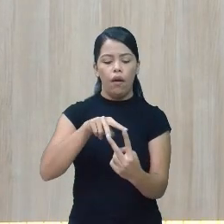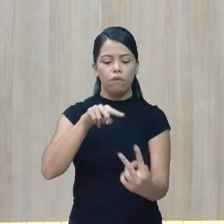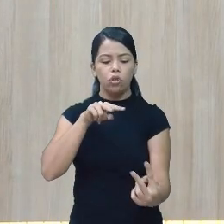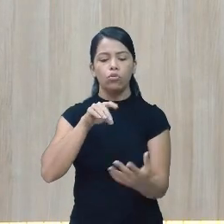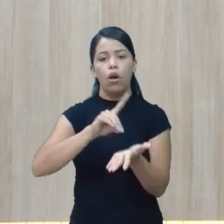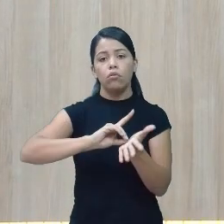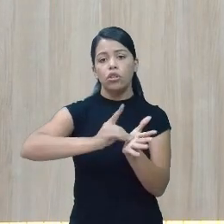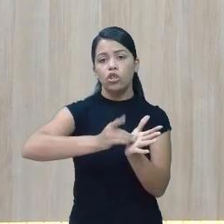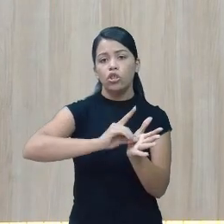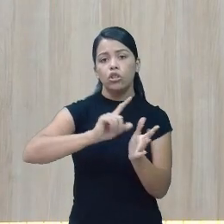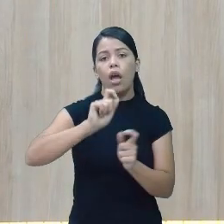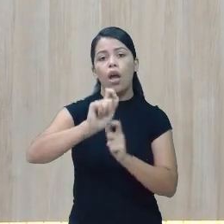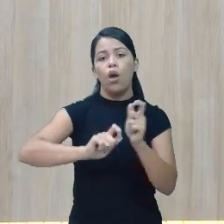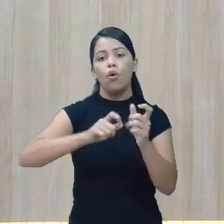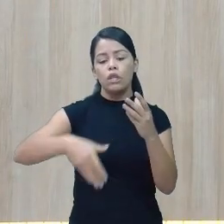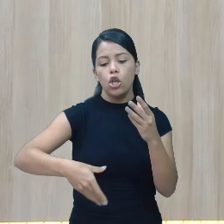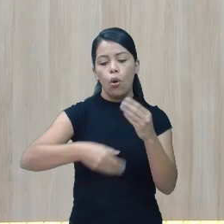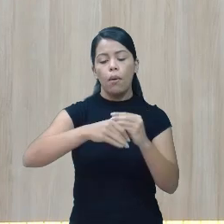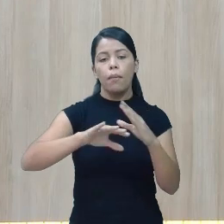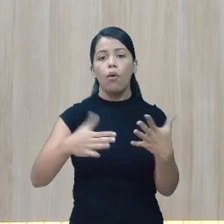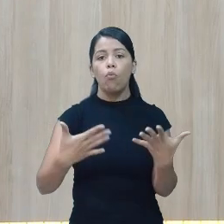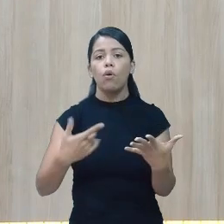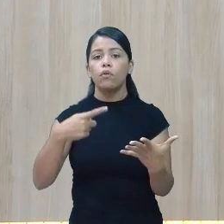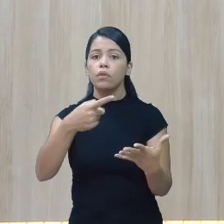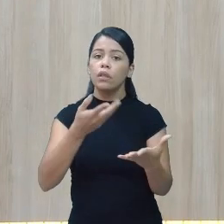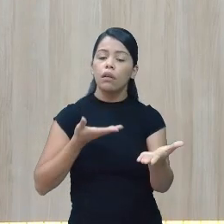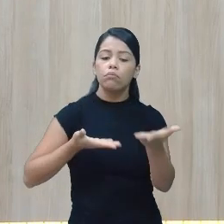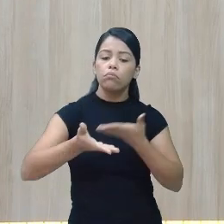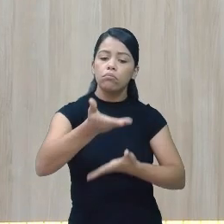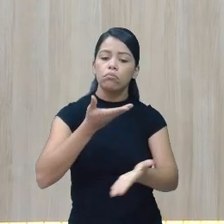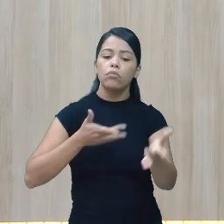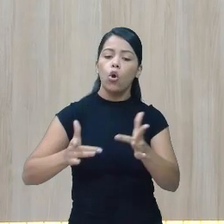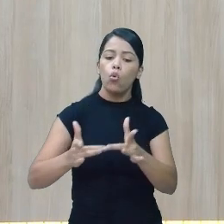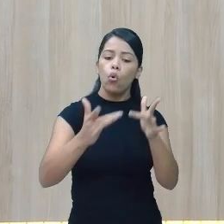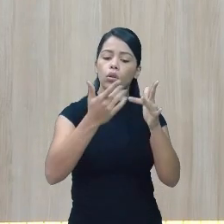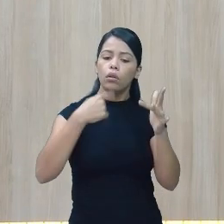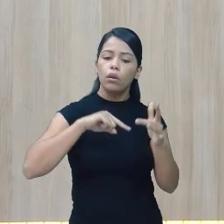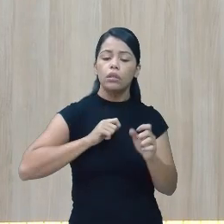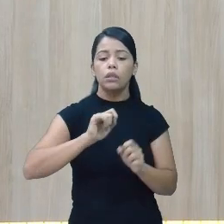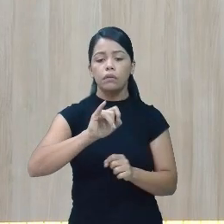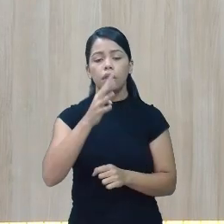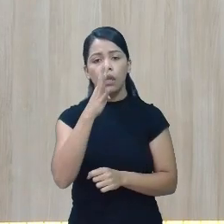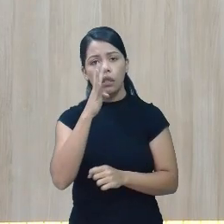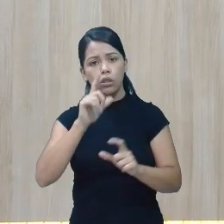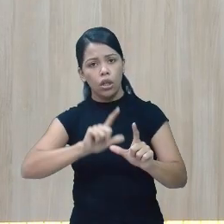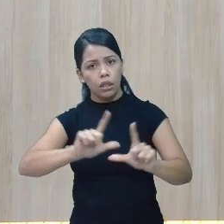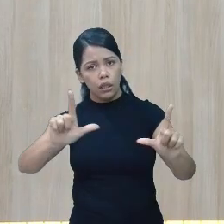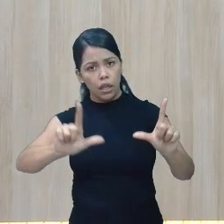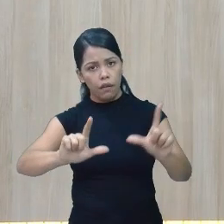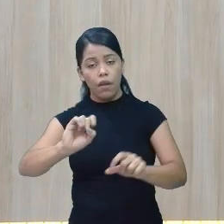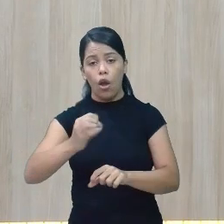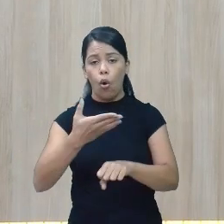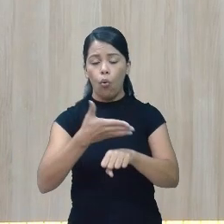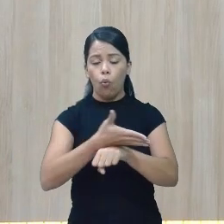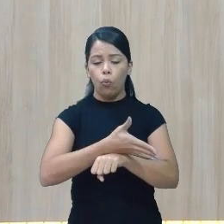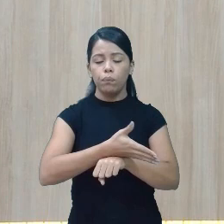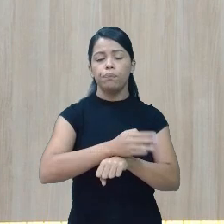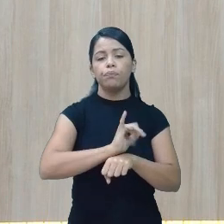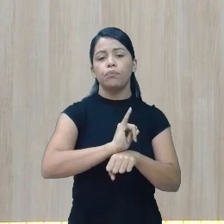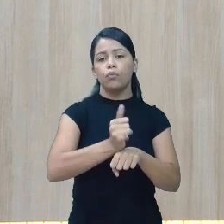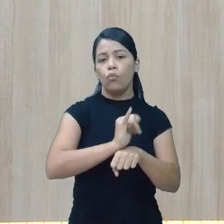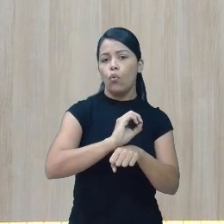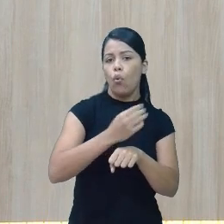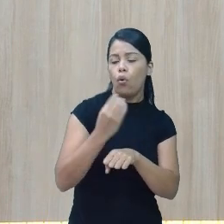complementa a partir do momento em que você entra em contato com a gente, se você está assistindo pela TV ou se está assistindo pelo YouTube, pelo